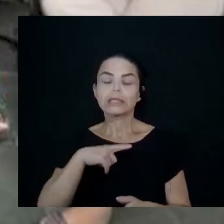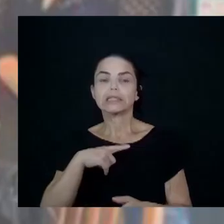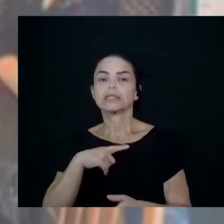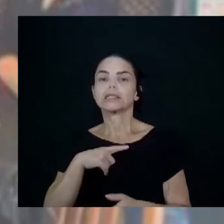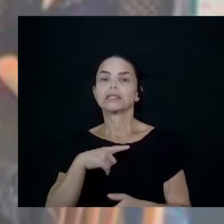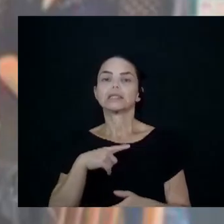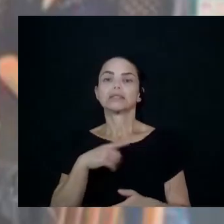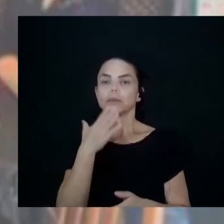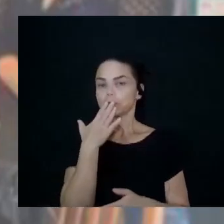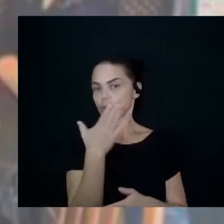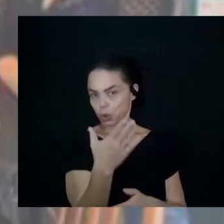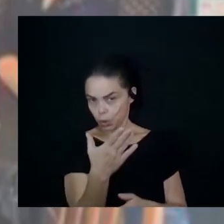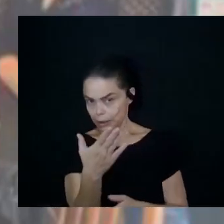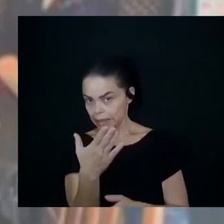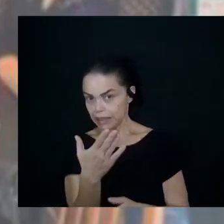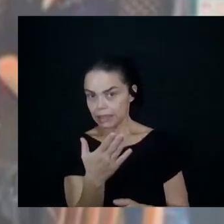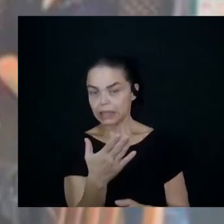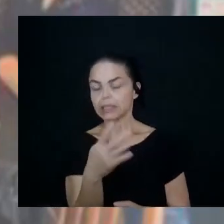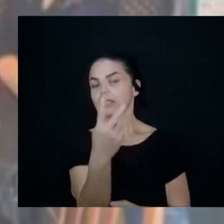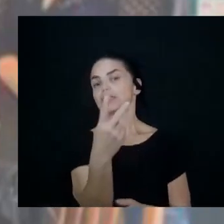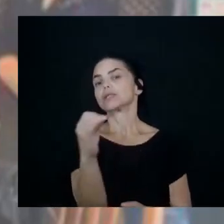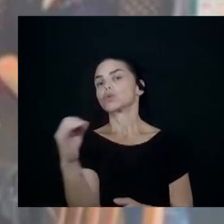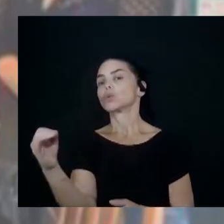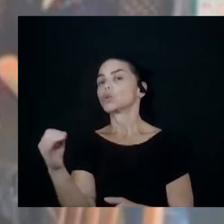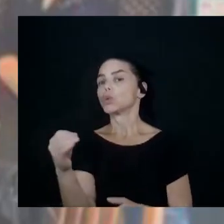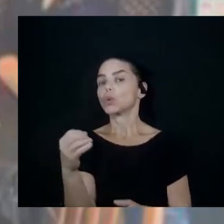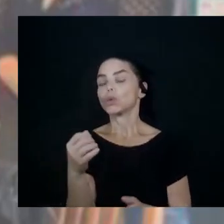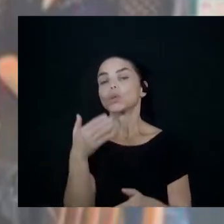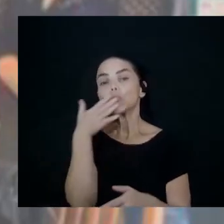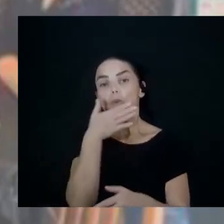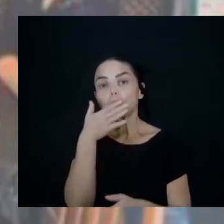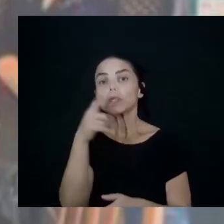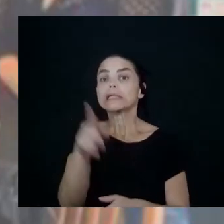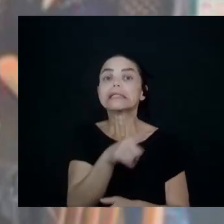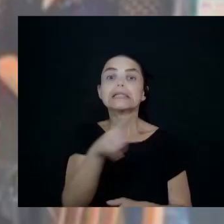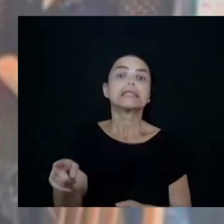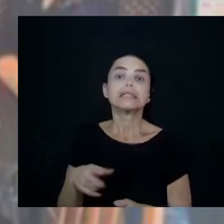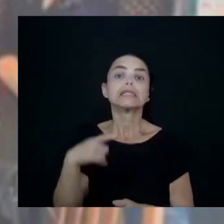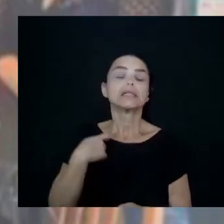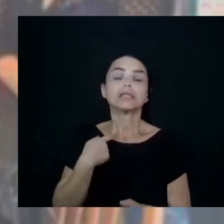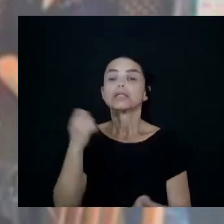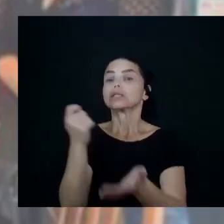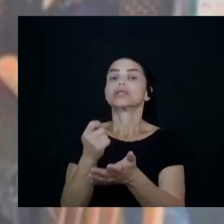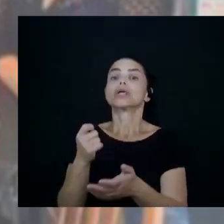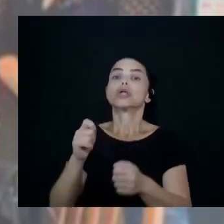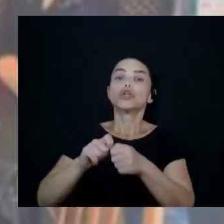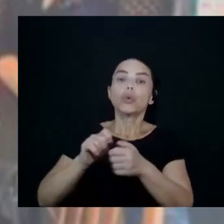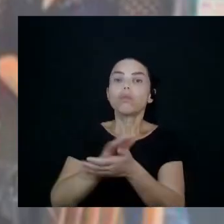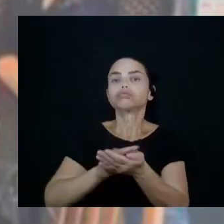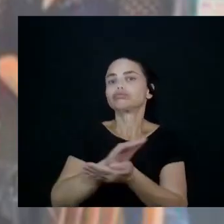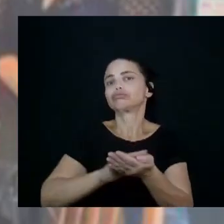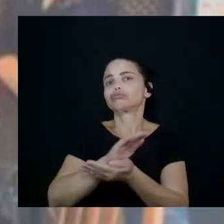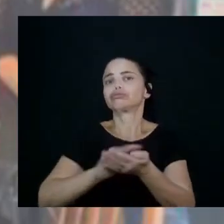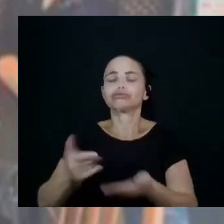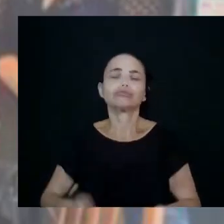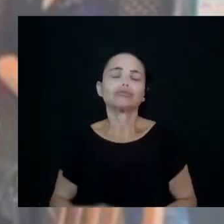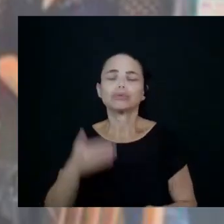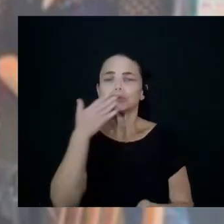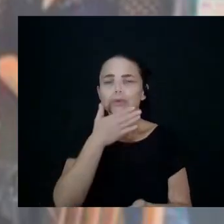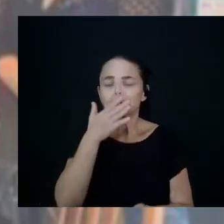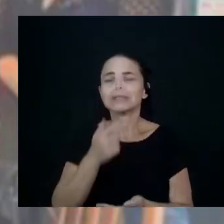lá uma encomenda de 200 doces e a pessoa cancelou e ela já tinha produzido. Então a gente no